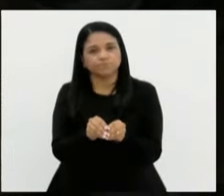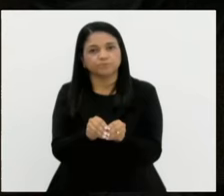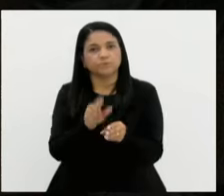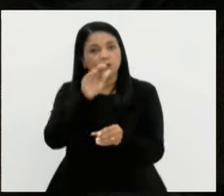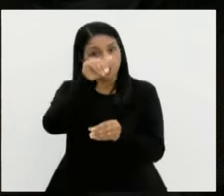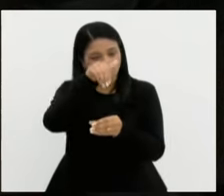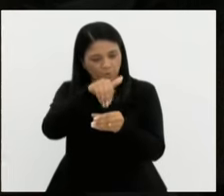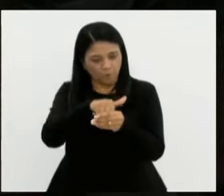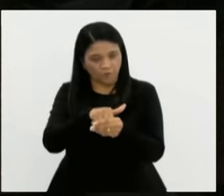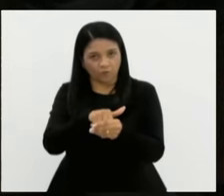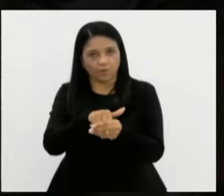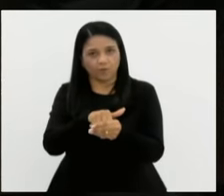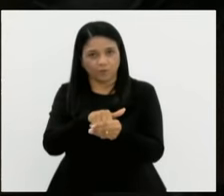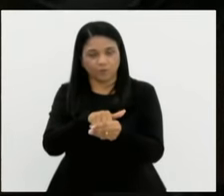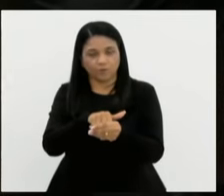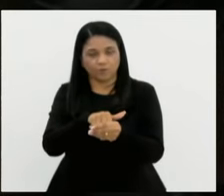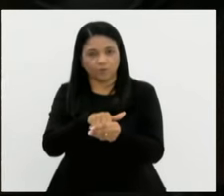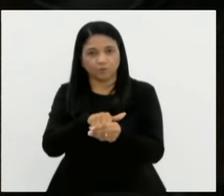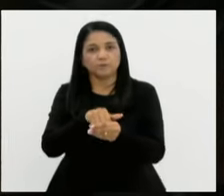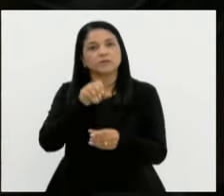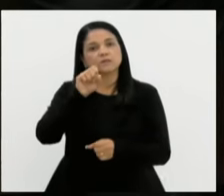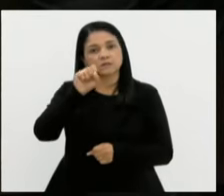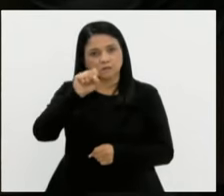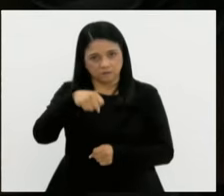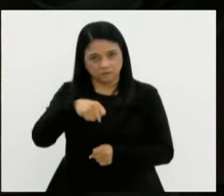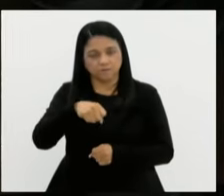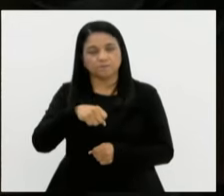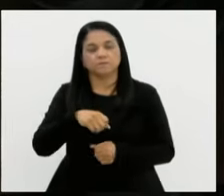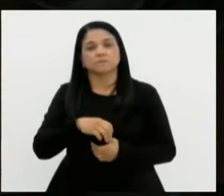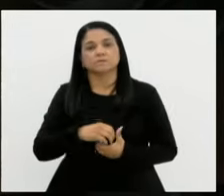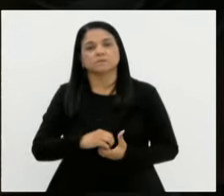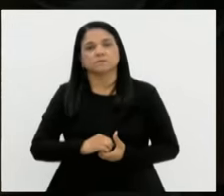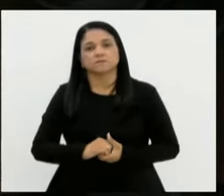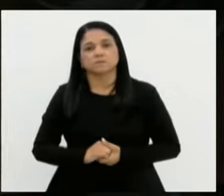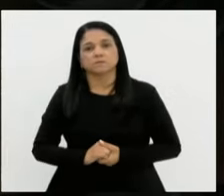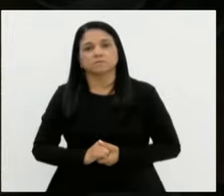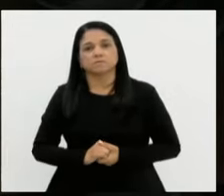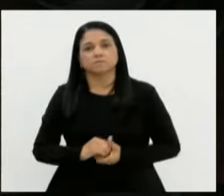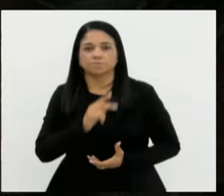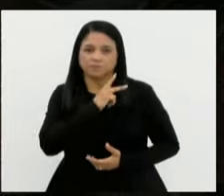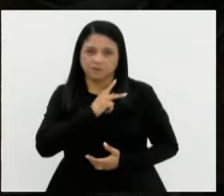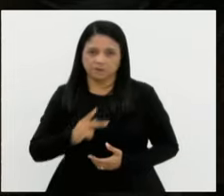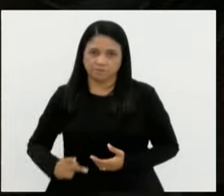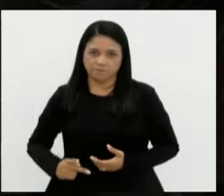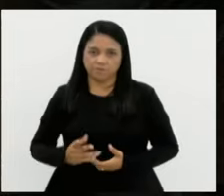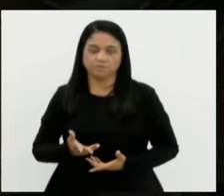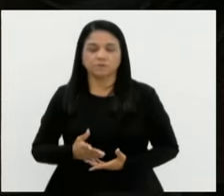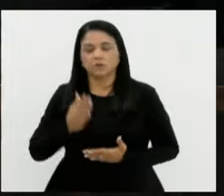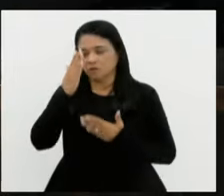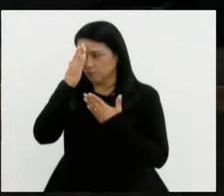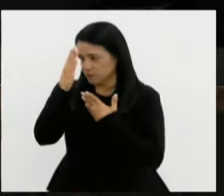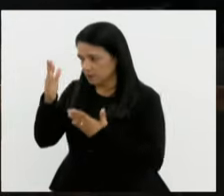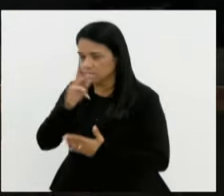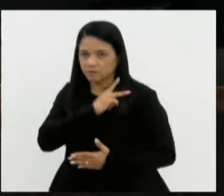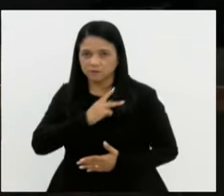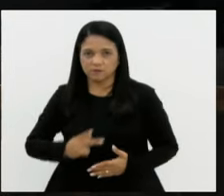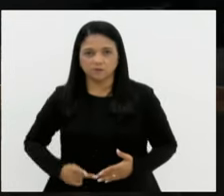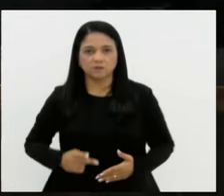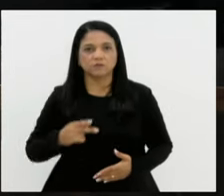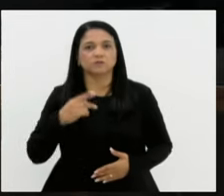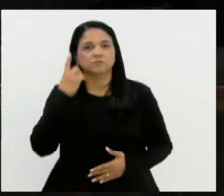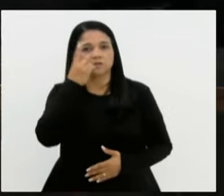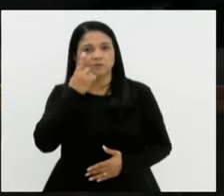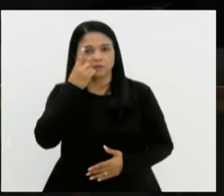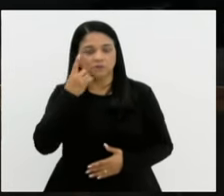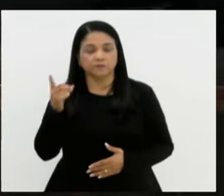meu voto é sim, tá, senhor presidente? Muito obrigado, deputado Marco Alberto.